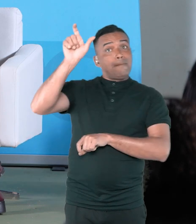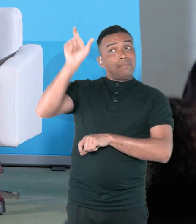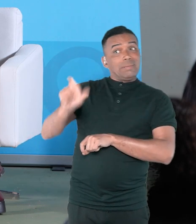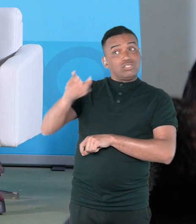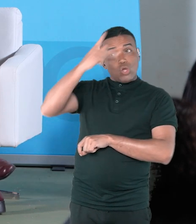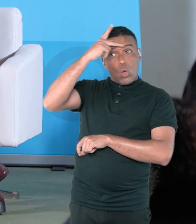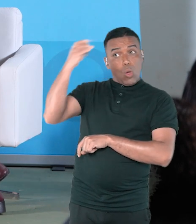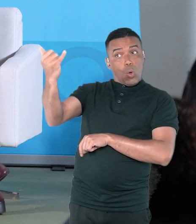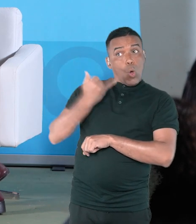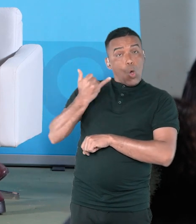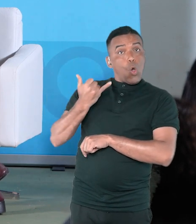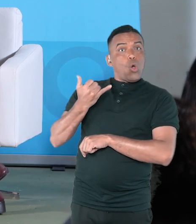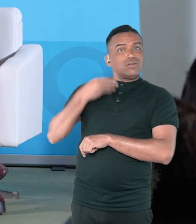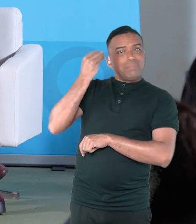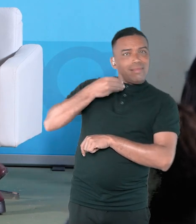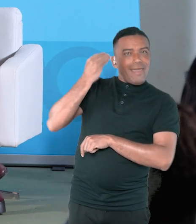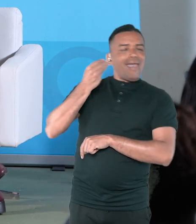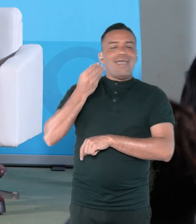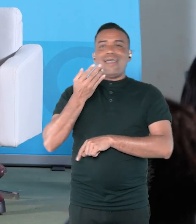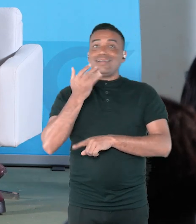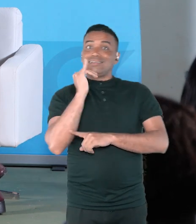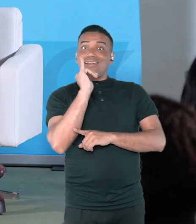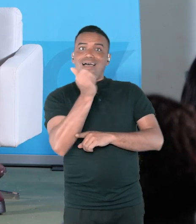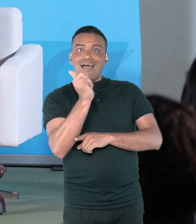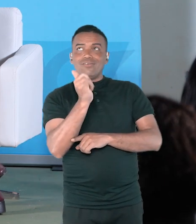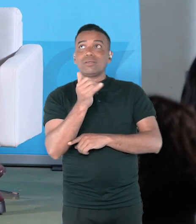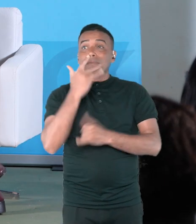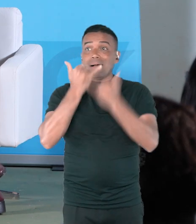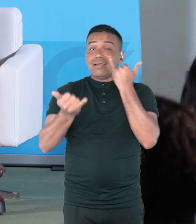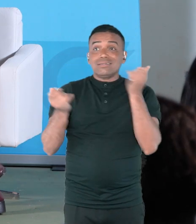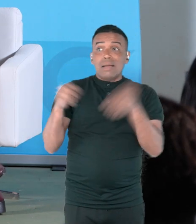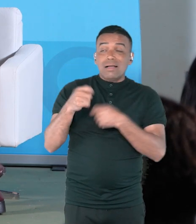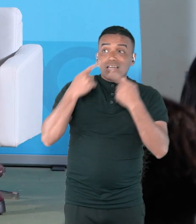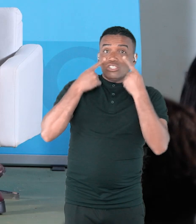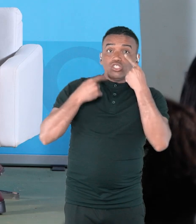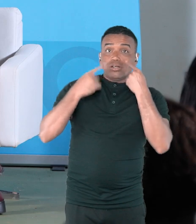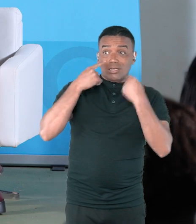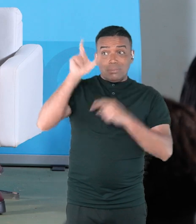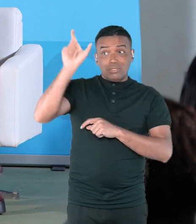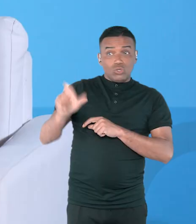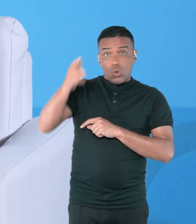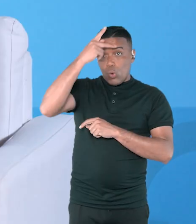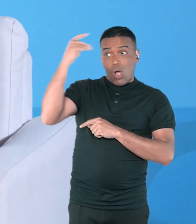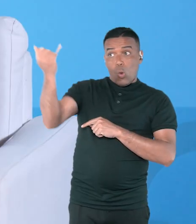alguém te conta uma história, uma vivência, uma narrativa, você é capaz de chorar com a pessoa, né? Se